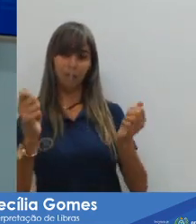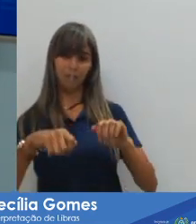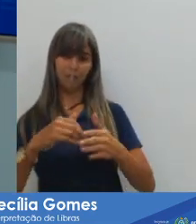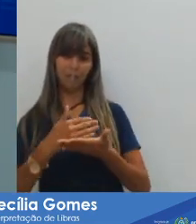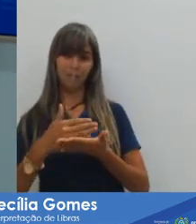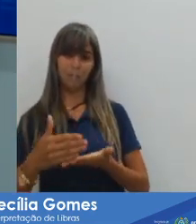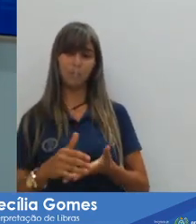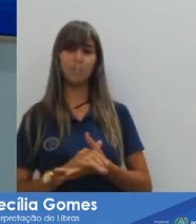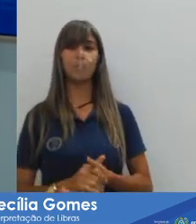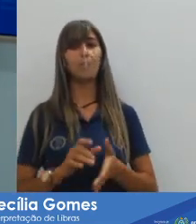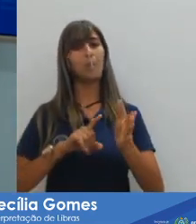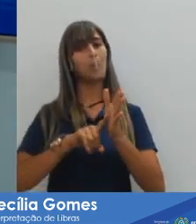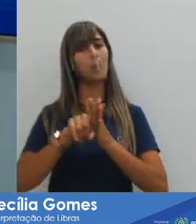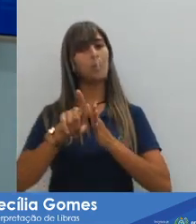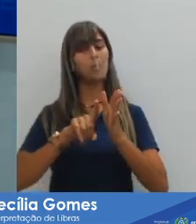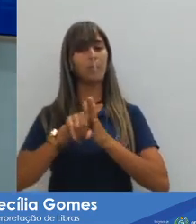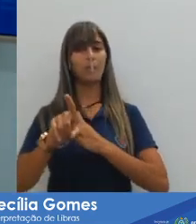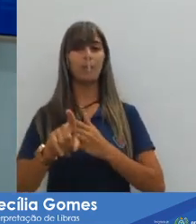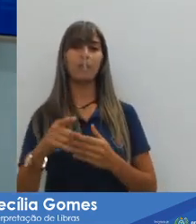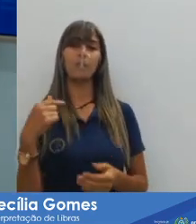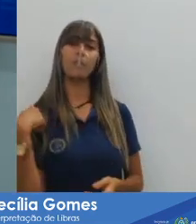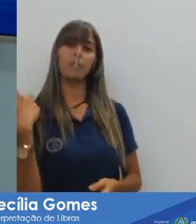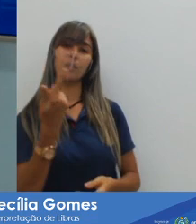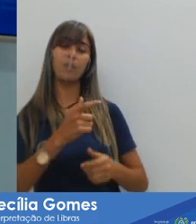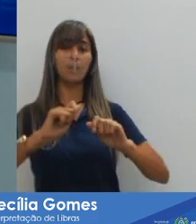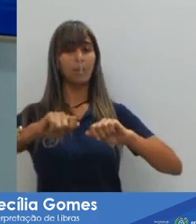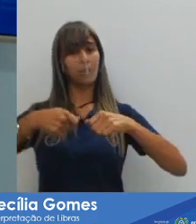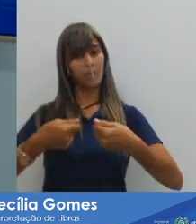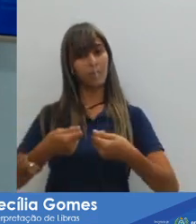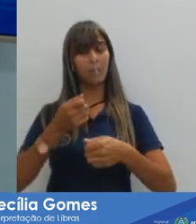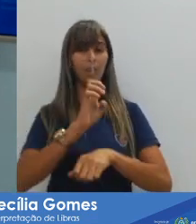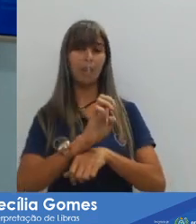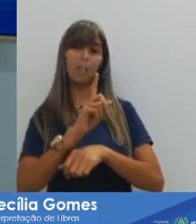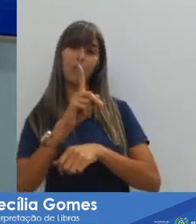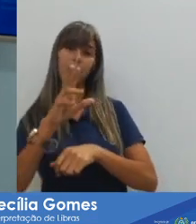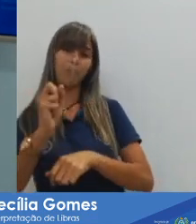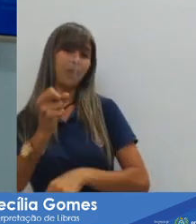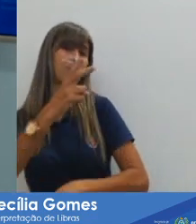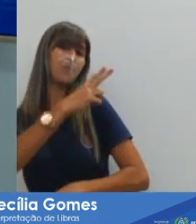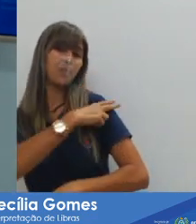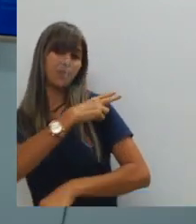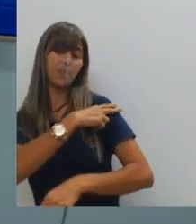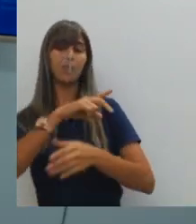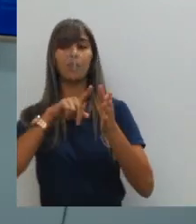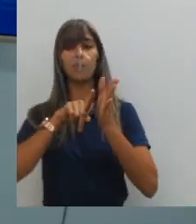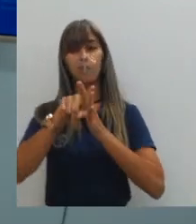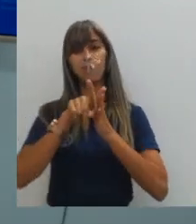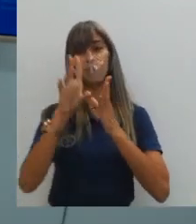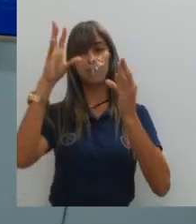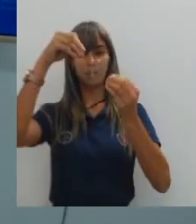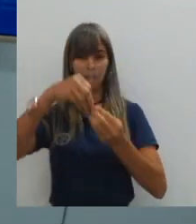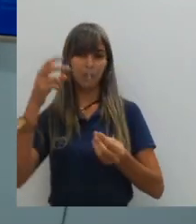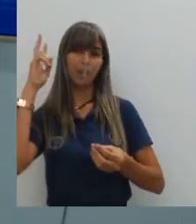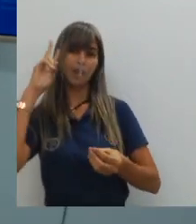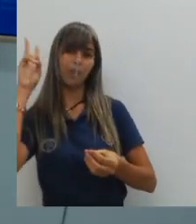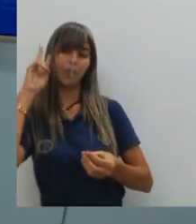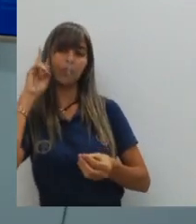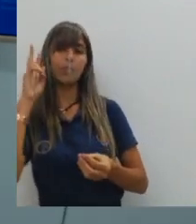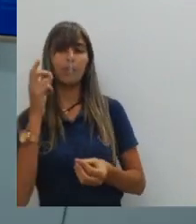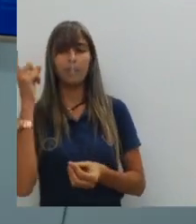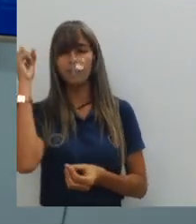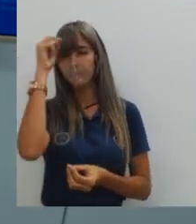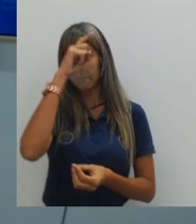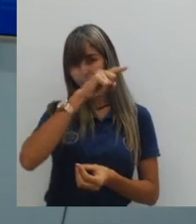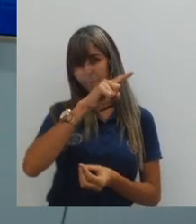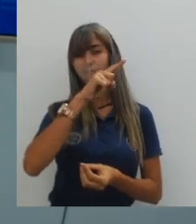iniciar. Vamos começar com as perguntas. Gente, a gente está no Desafio EducaPE agora com o segundo ano com a resolução de questões, certo? Lembrando que tem umas questões aqui bem difíceis,